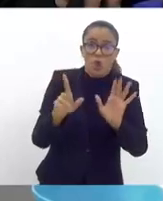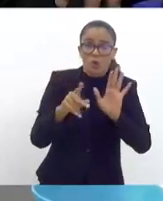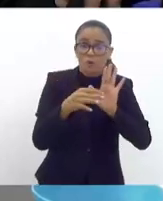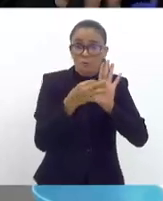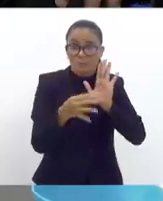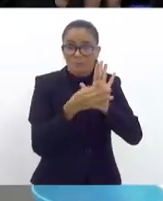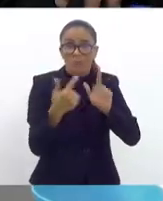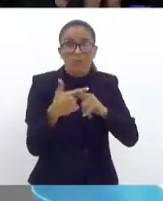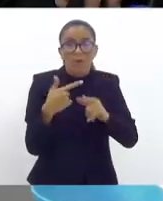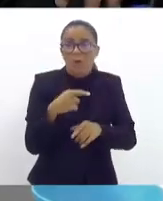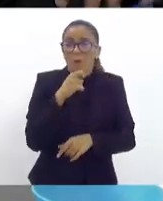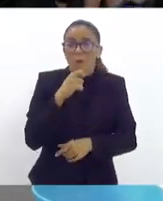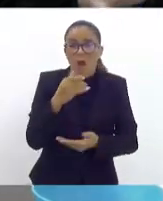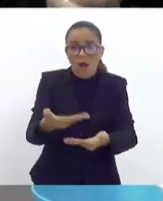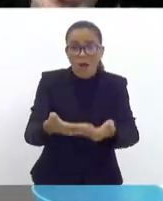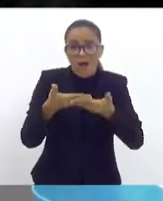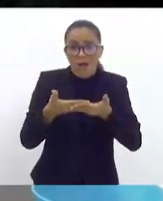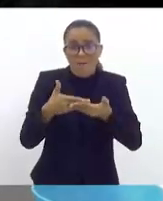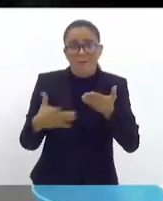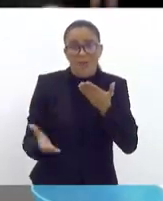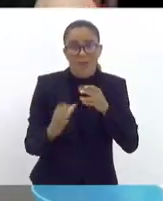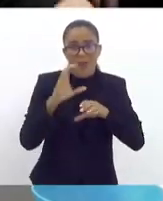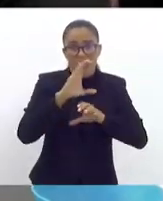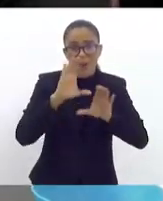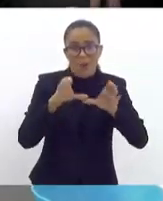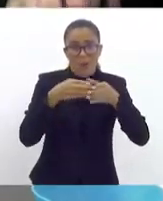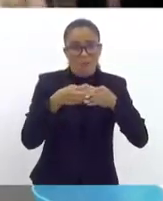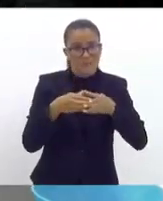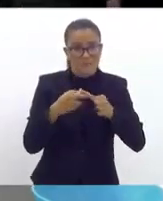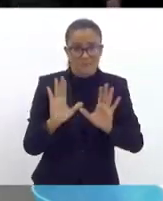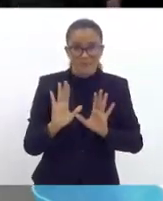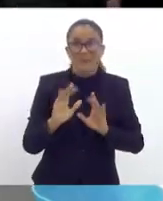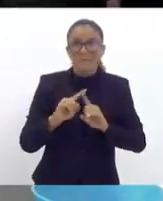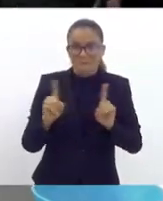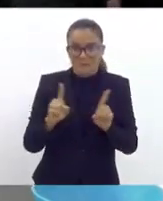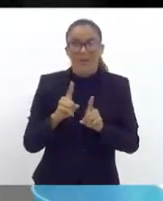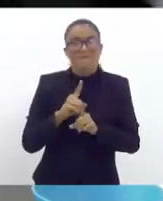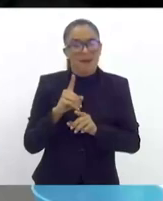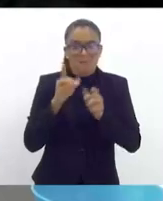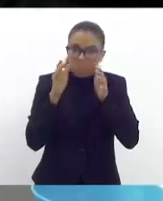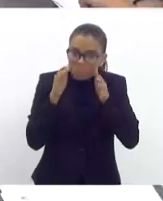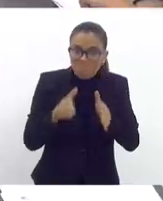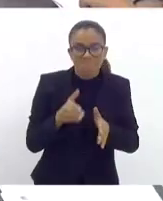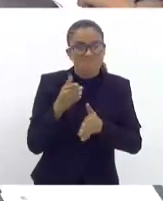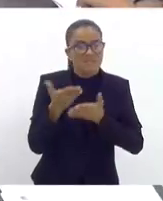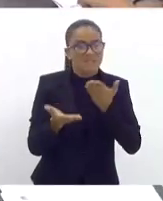não chegou na minha comissão mas quando chegar pode ter certeza que vai ser com a máxima celeridade